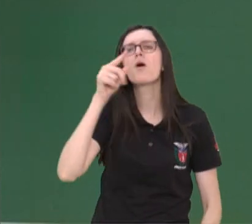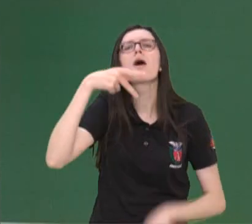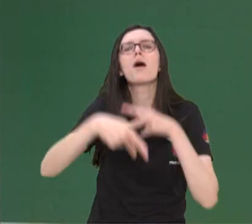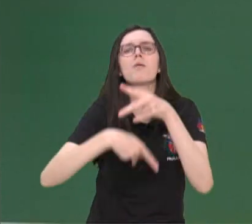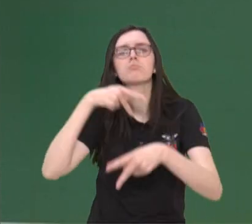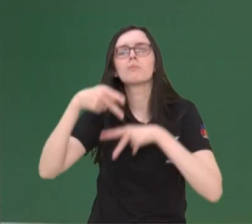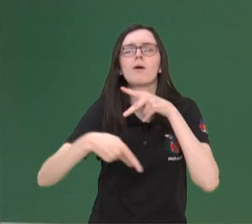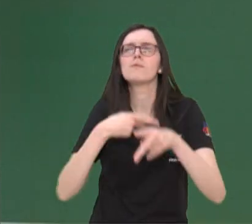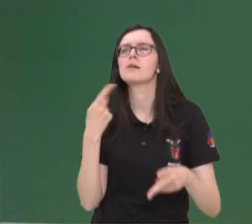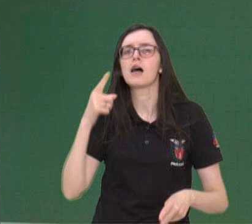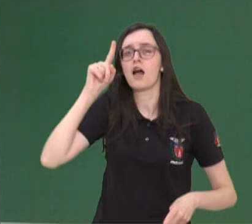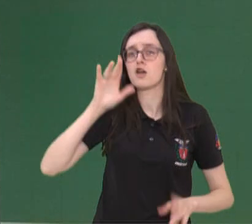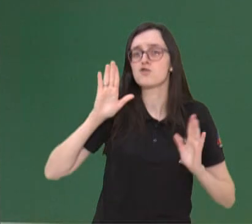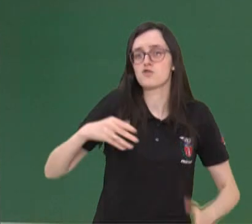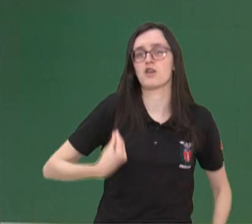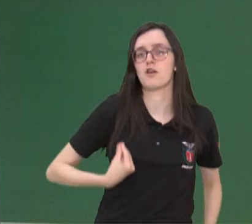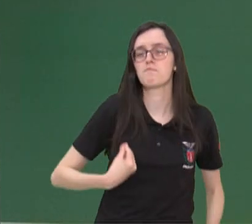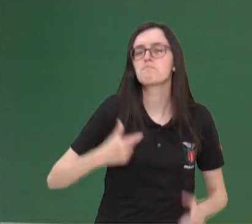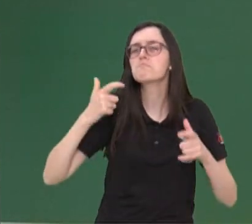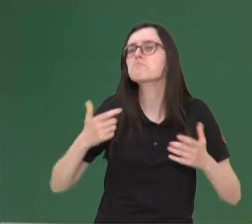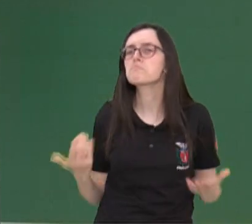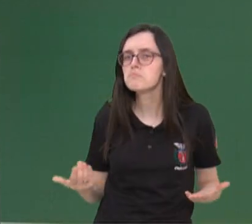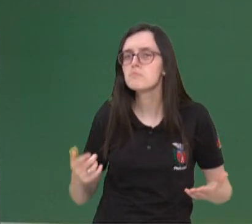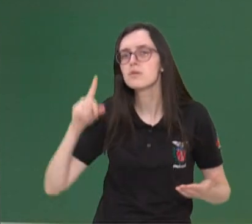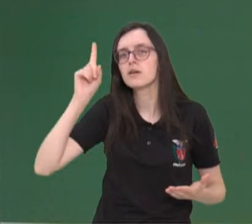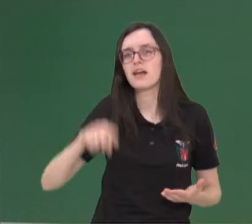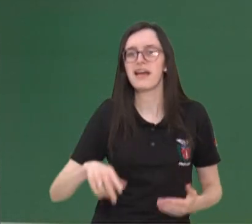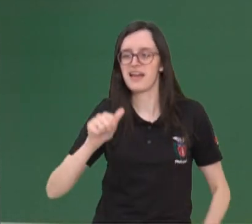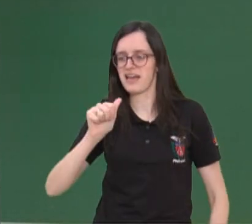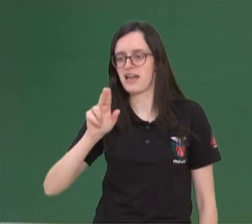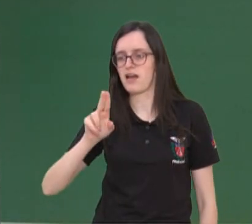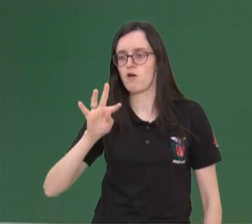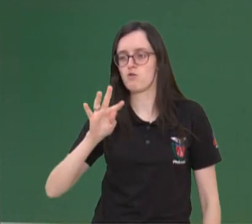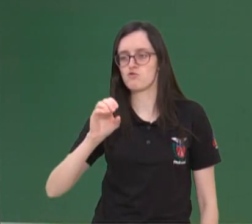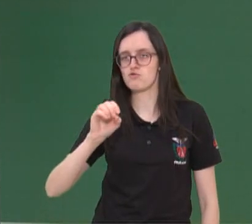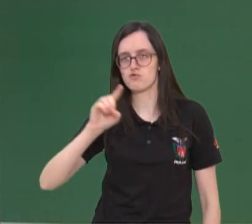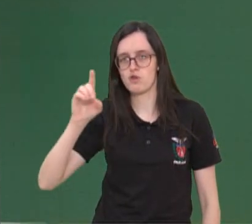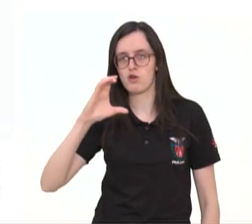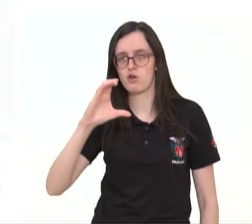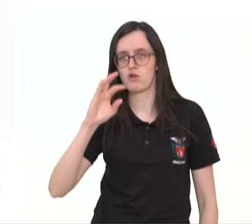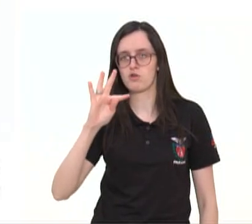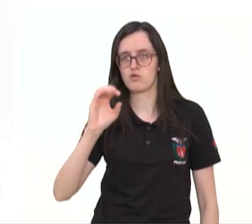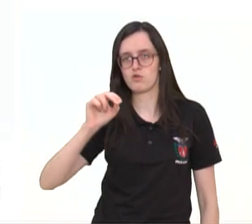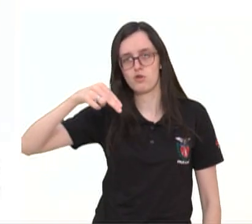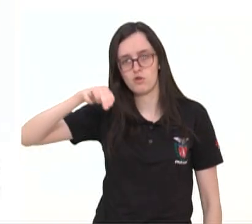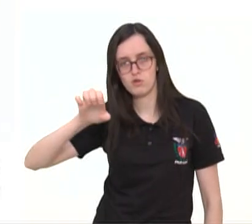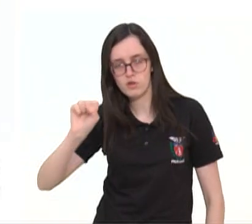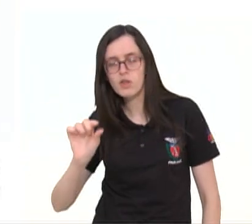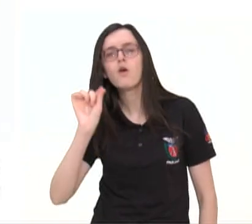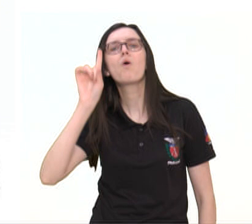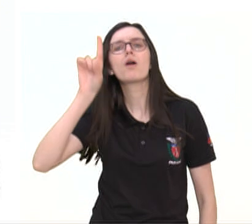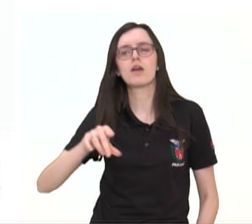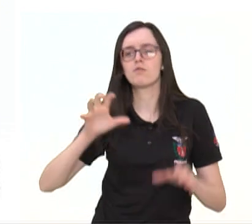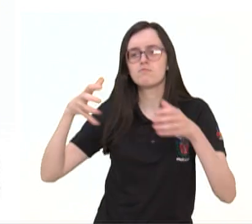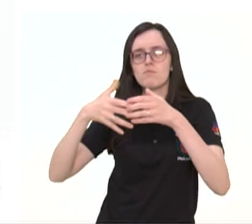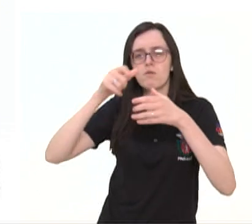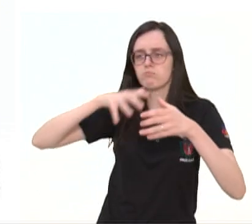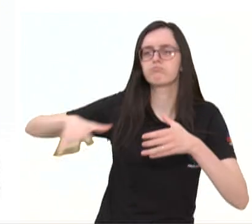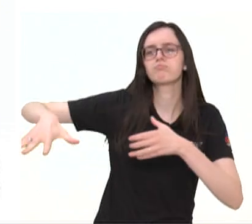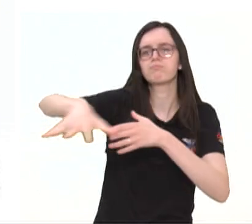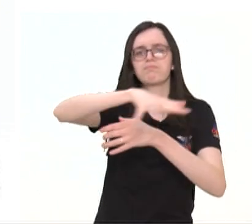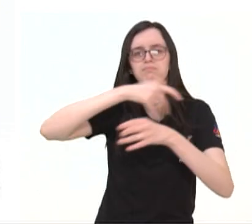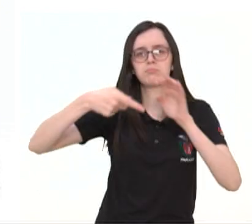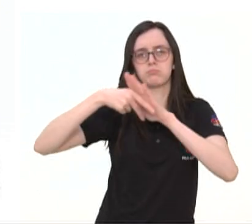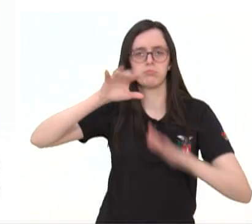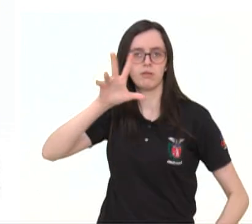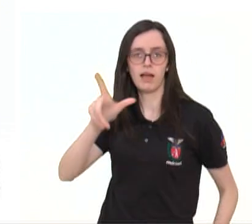povos já de origem autóctones ou ainda povos que faziam parte daquele espaço territorial do